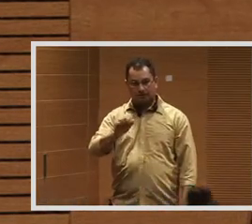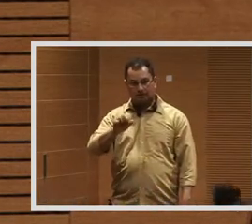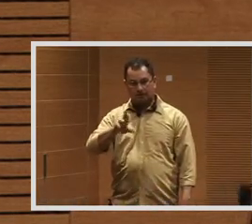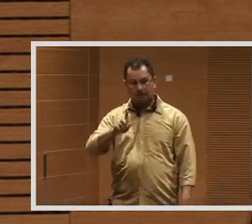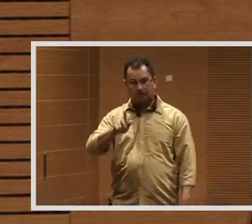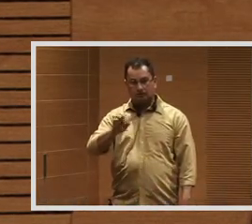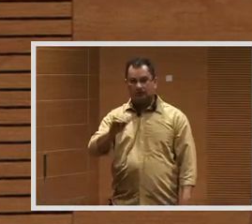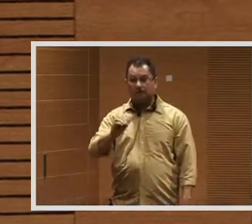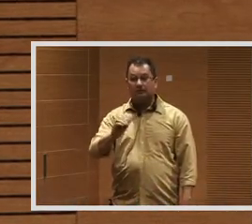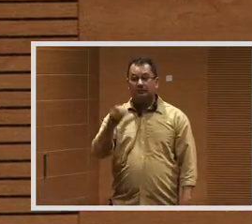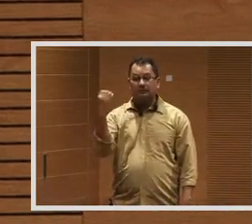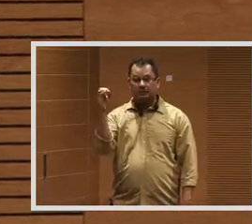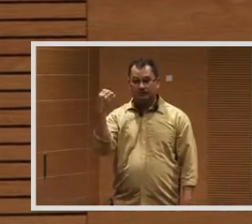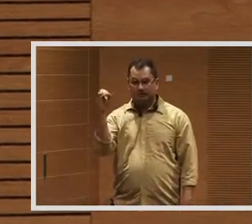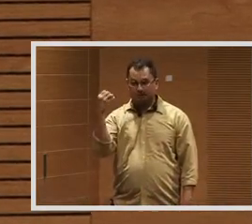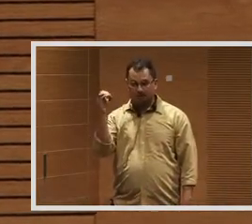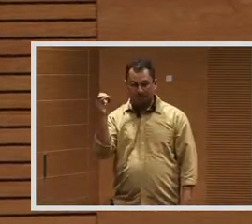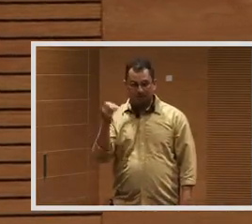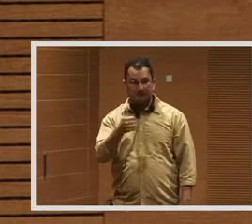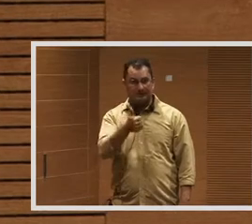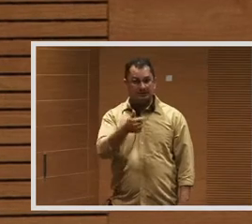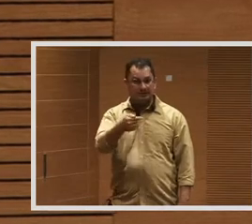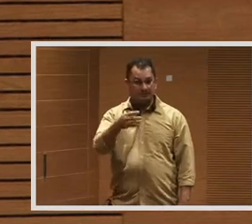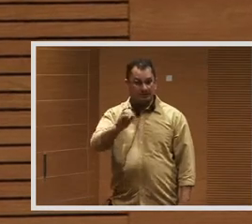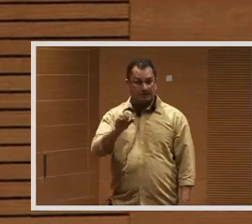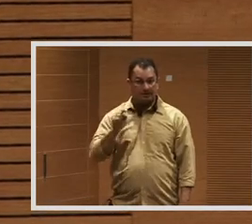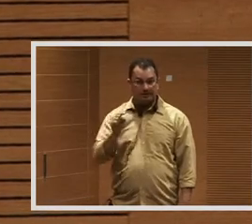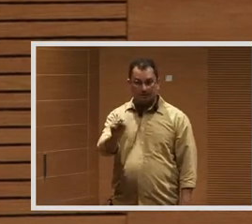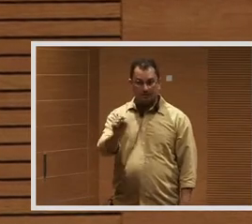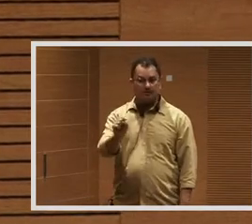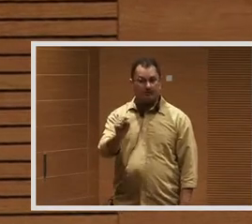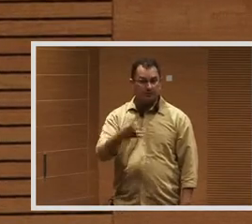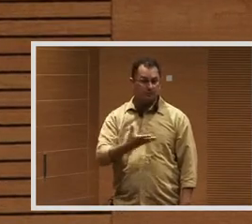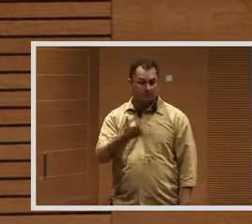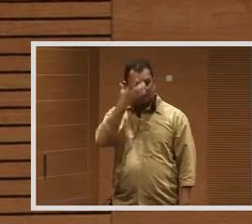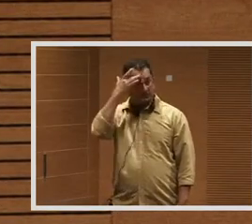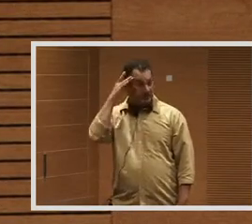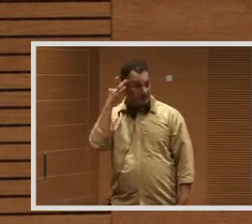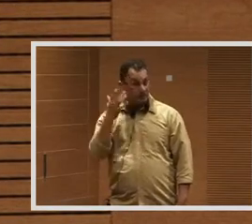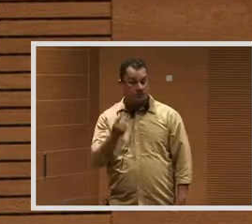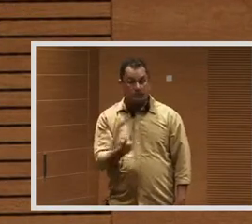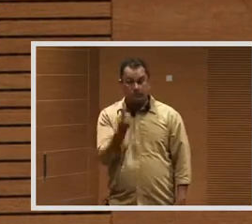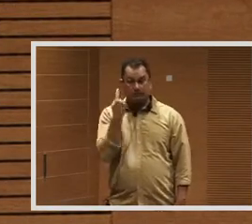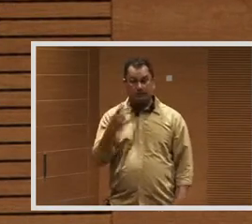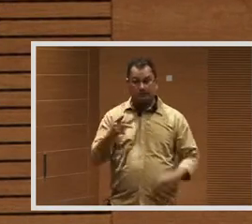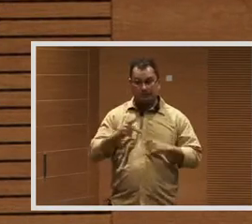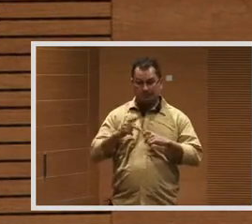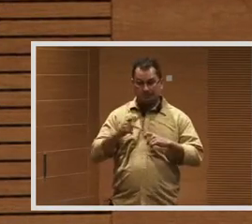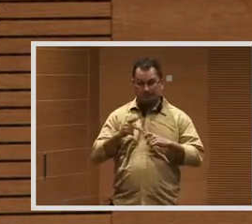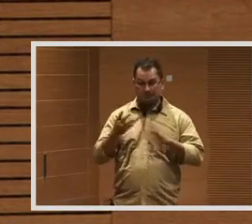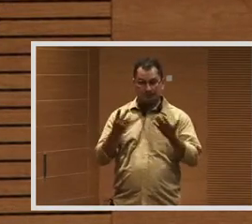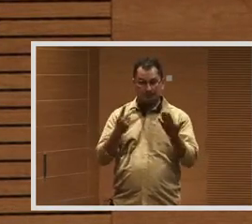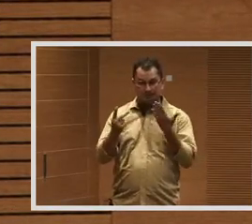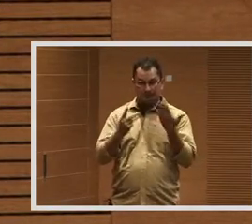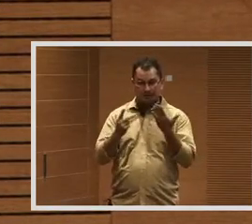de Porto Alegre, 250 mil habitantes, único psiquiatra lá da infância, uma rede muito interessante, muito bem